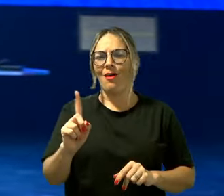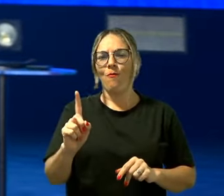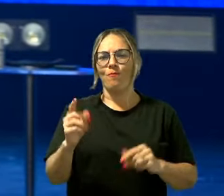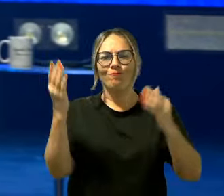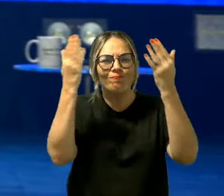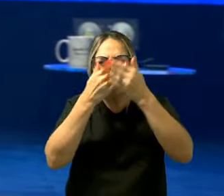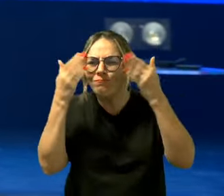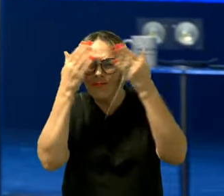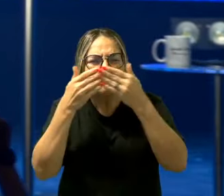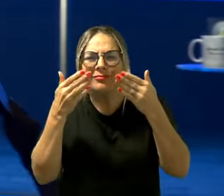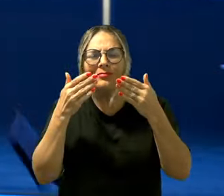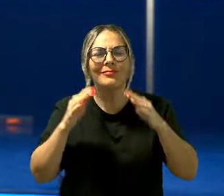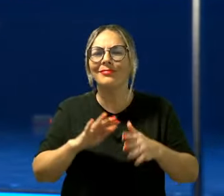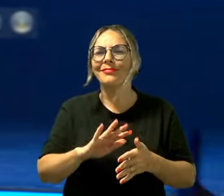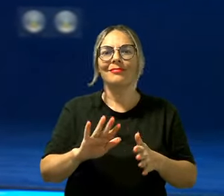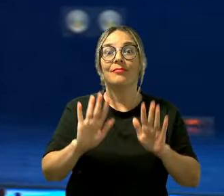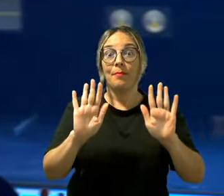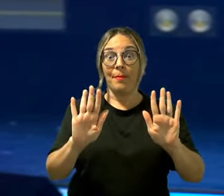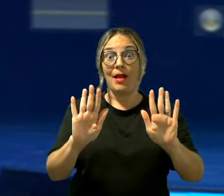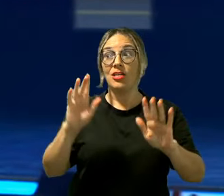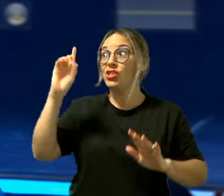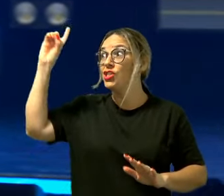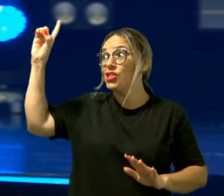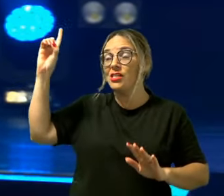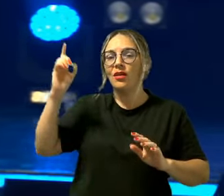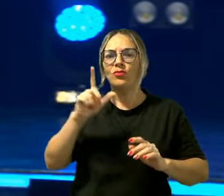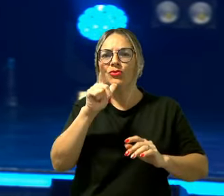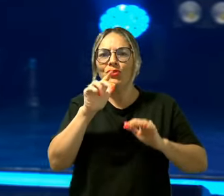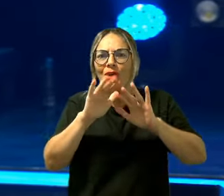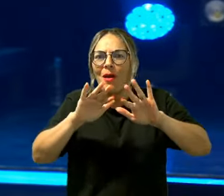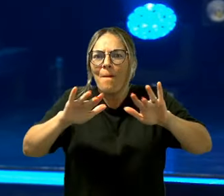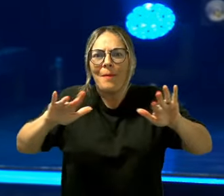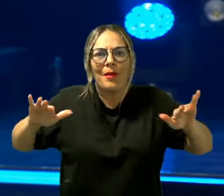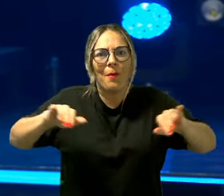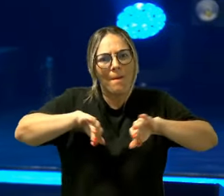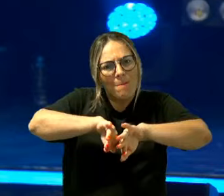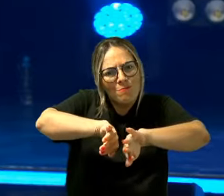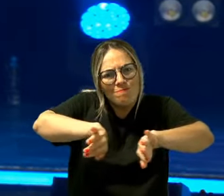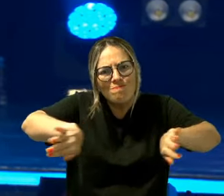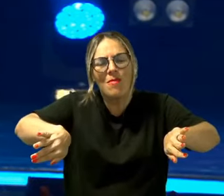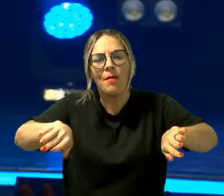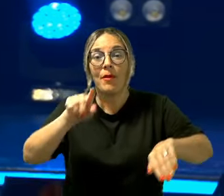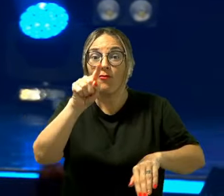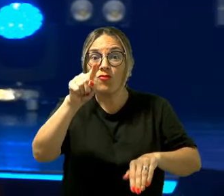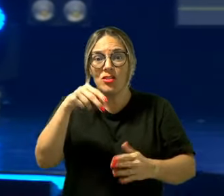caminho. Deus está abrindo o caminho para você atravessar.